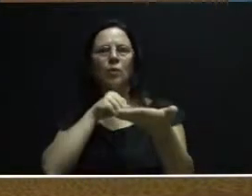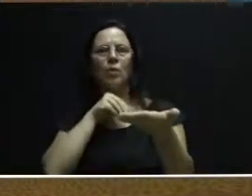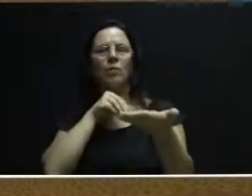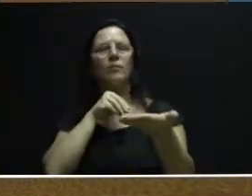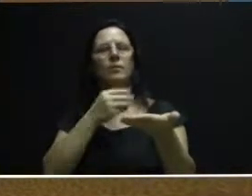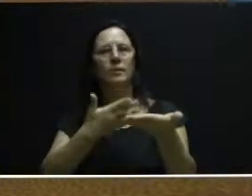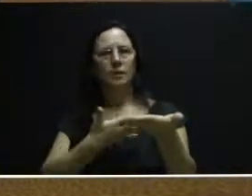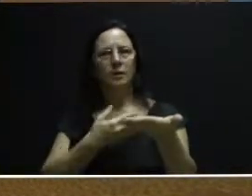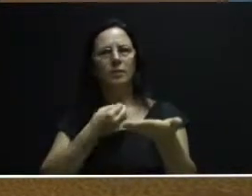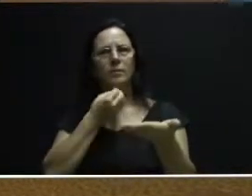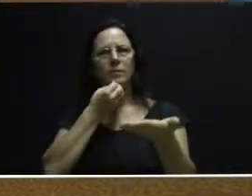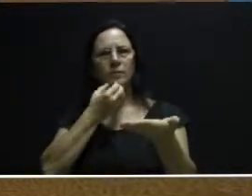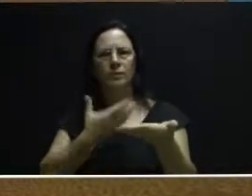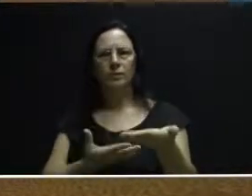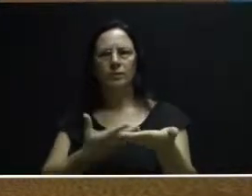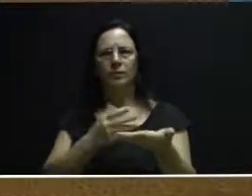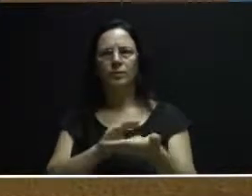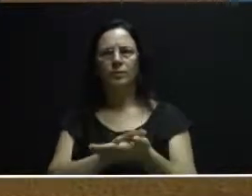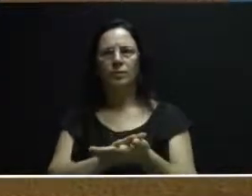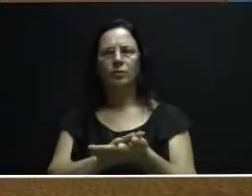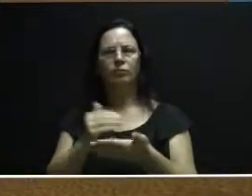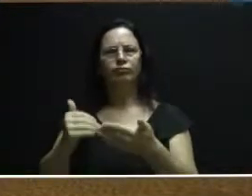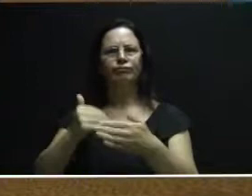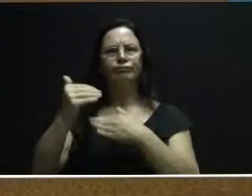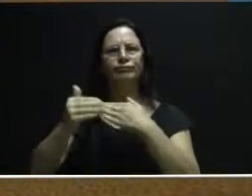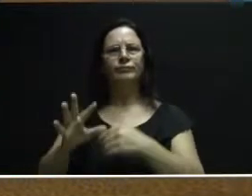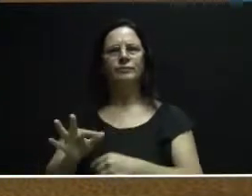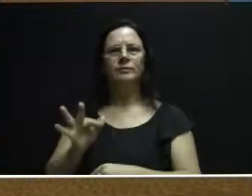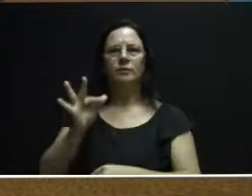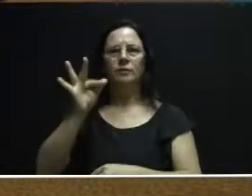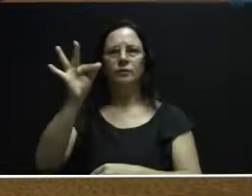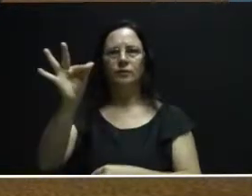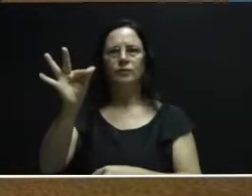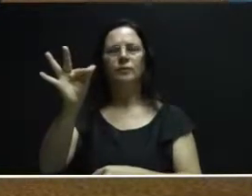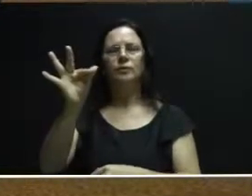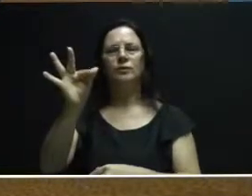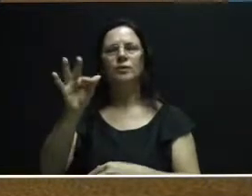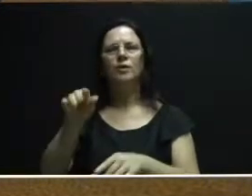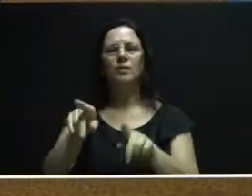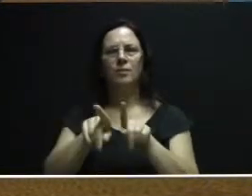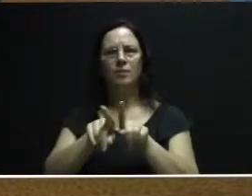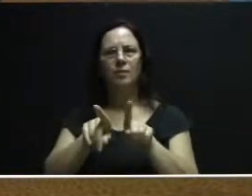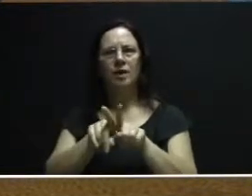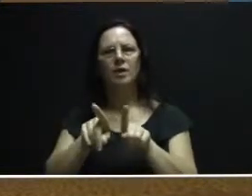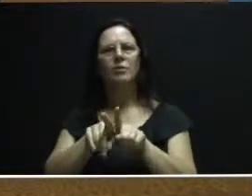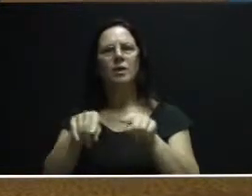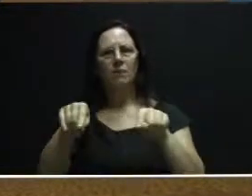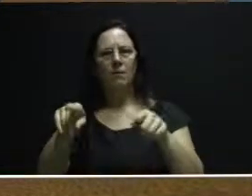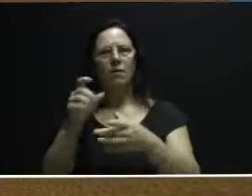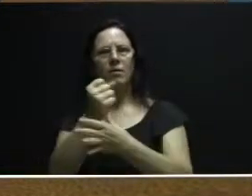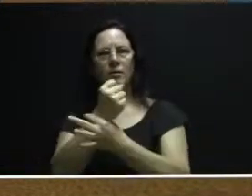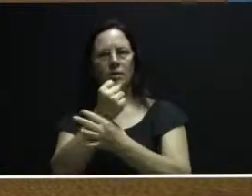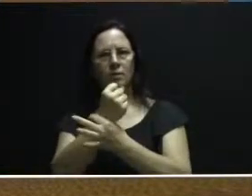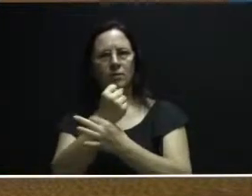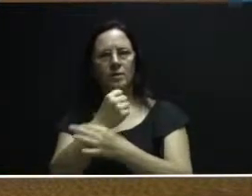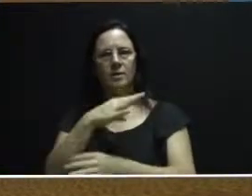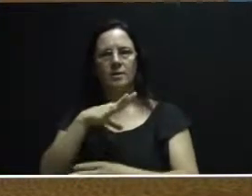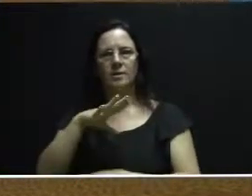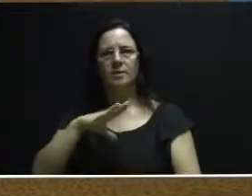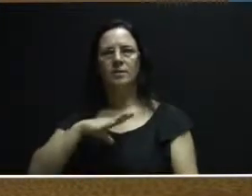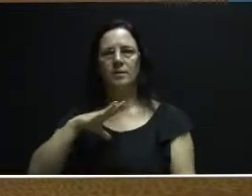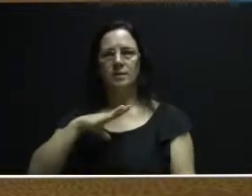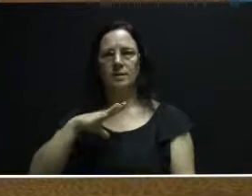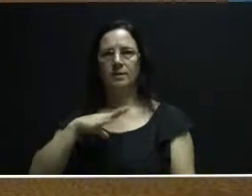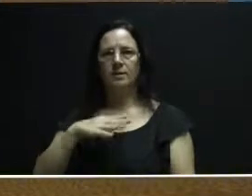isso vai render frutos lá na frente, mesmo em questão de segurança que a gente fala. Então, eu